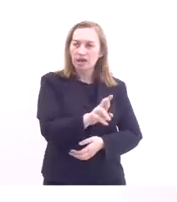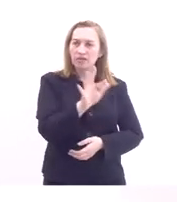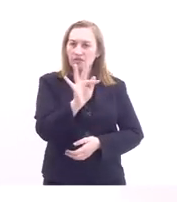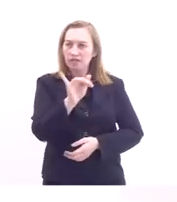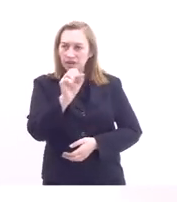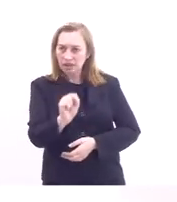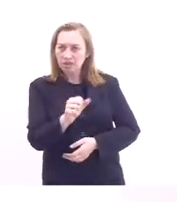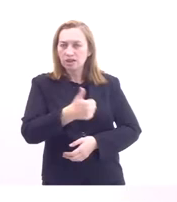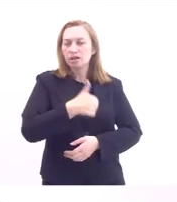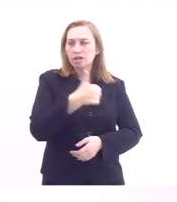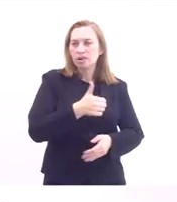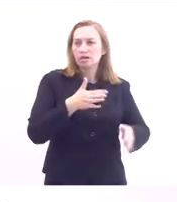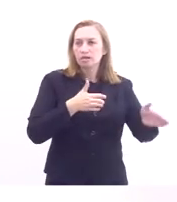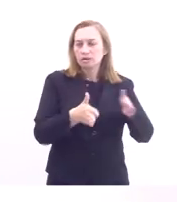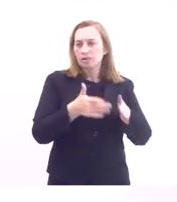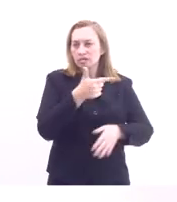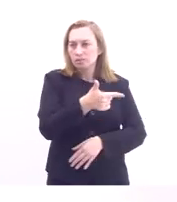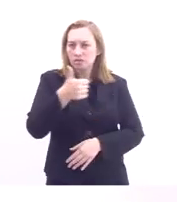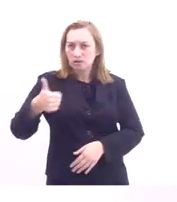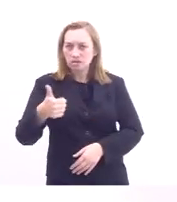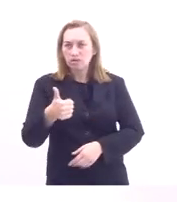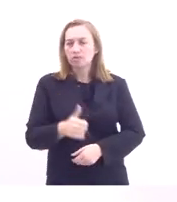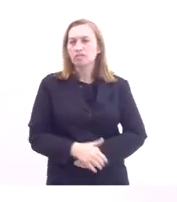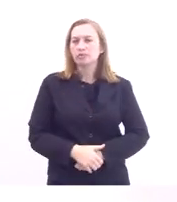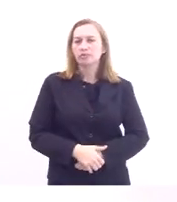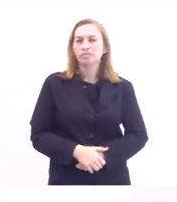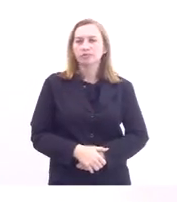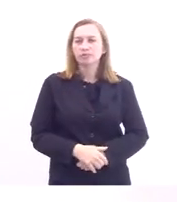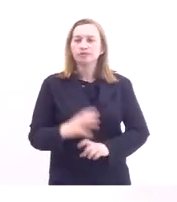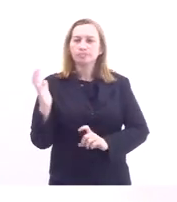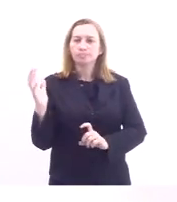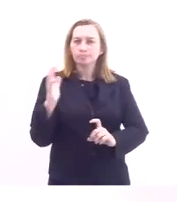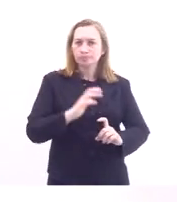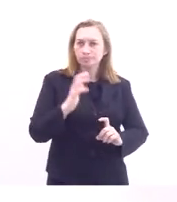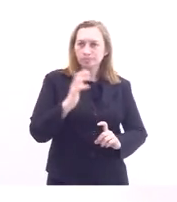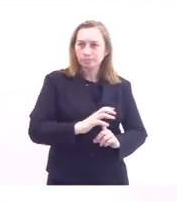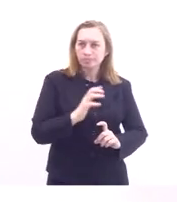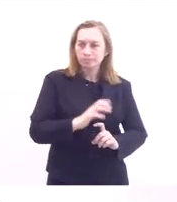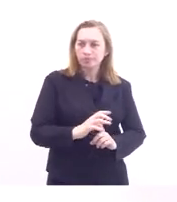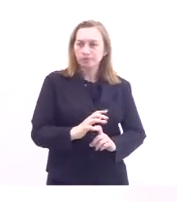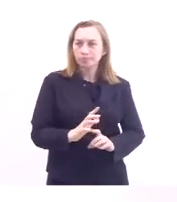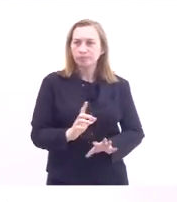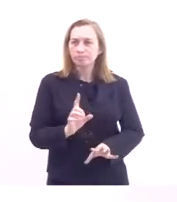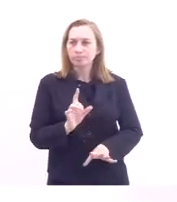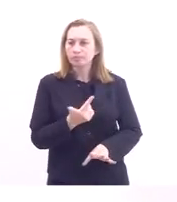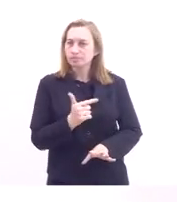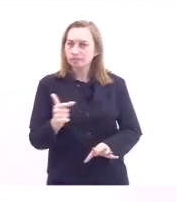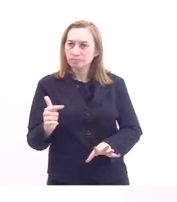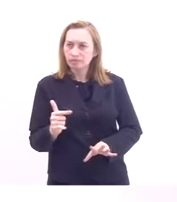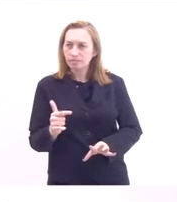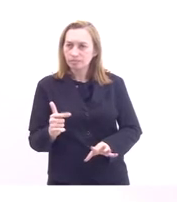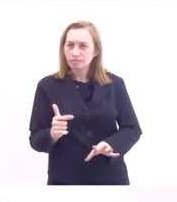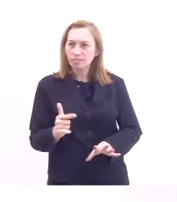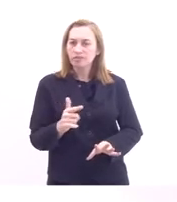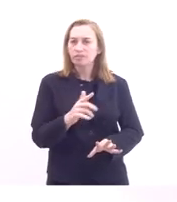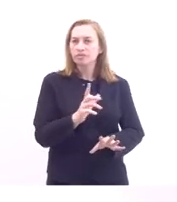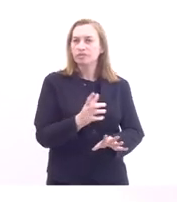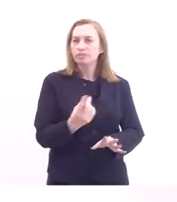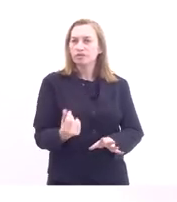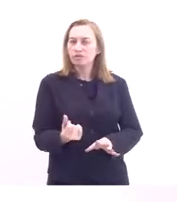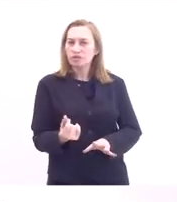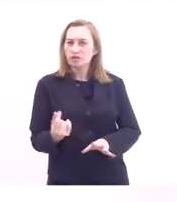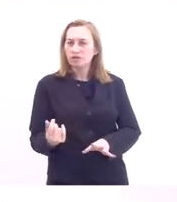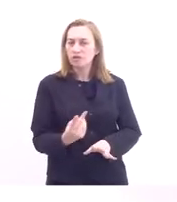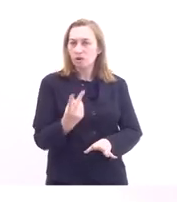quadrimestre de 2021 que acaba influenciando, e caso a gente não tivesse tido essa receita extraordinária, né, em